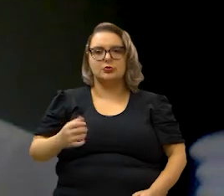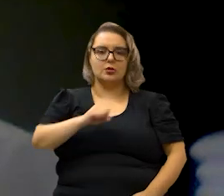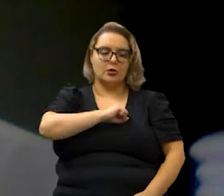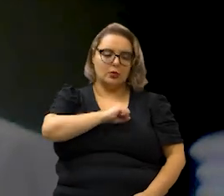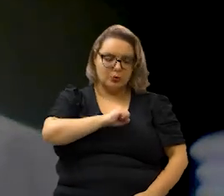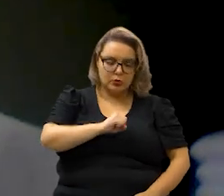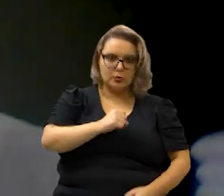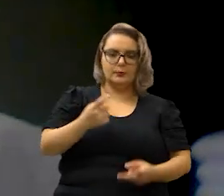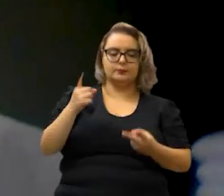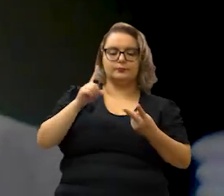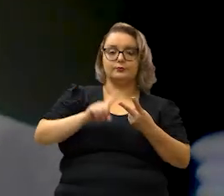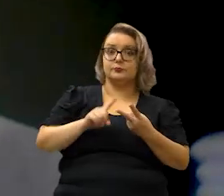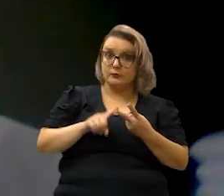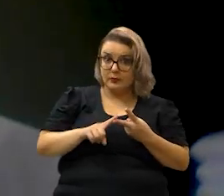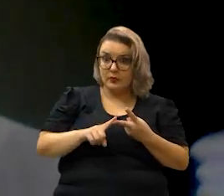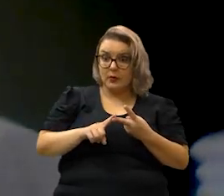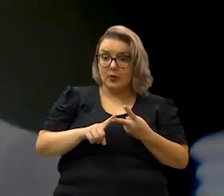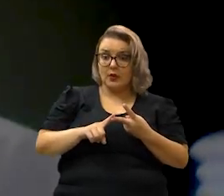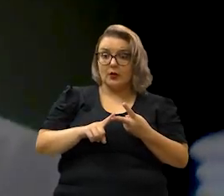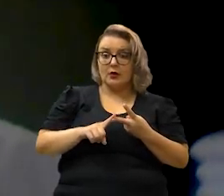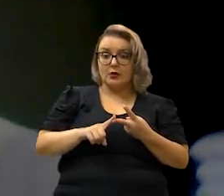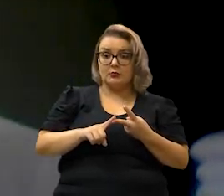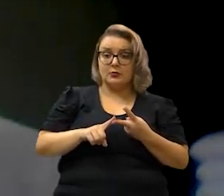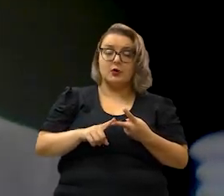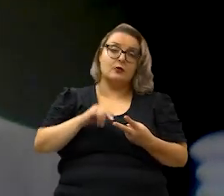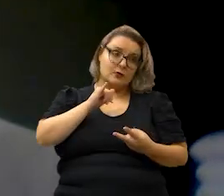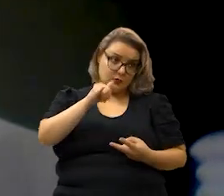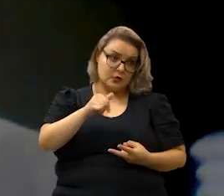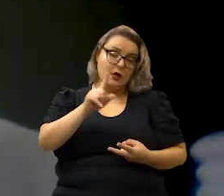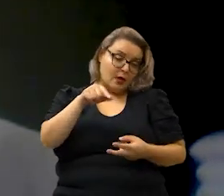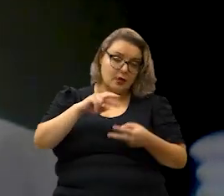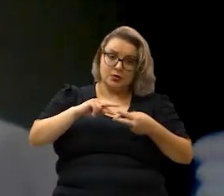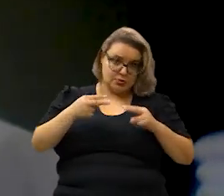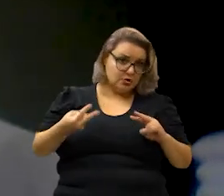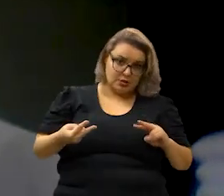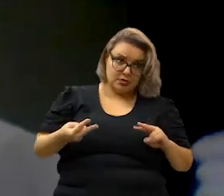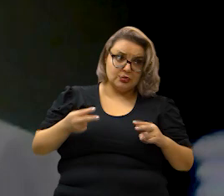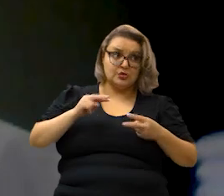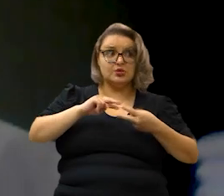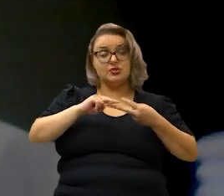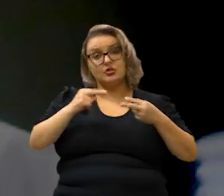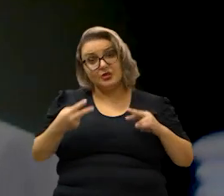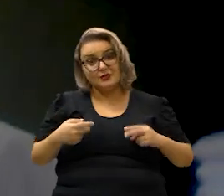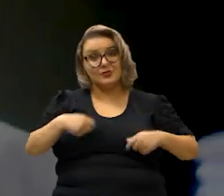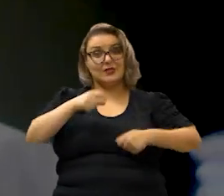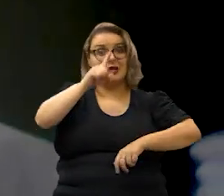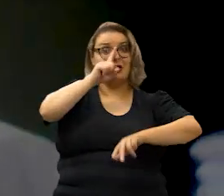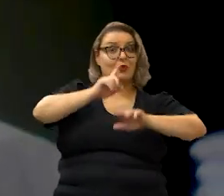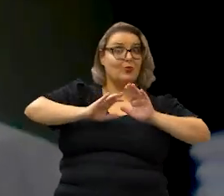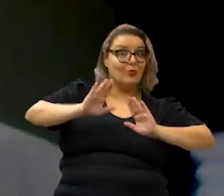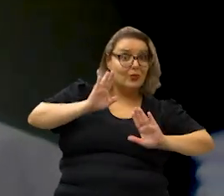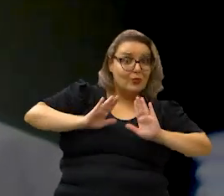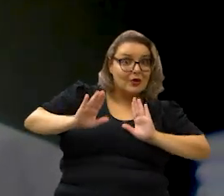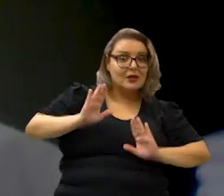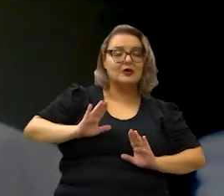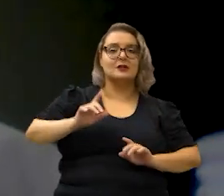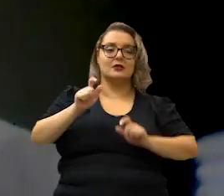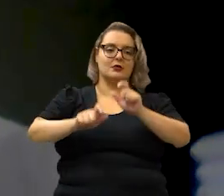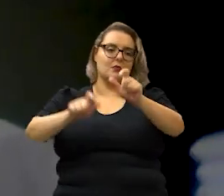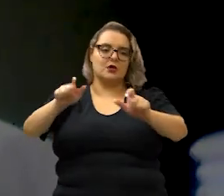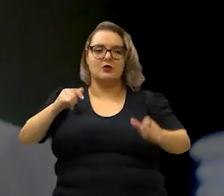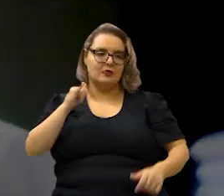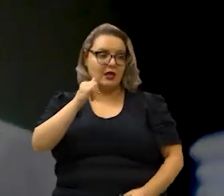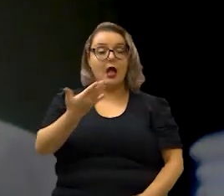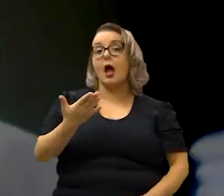de infarto. O segundo, você apontou, é genética. E genética precisa ter cuidado, porque tem pessoas que